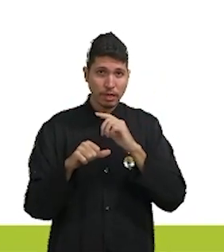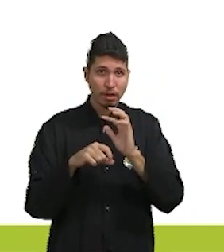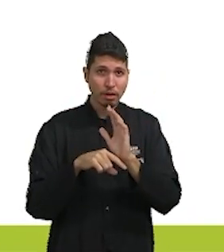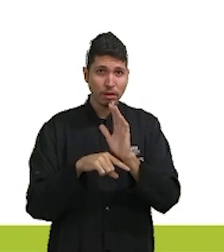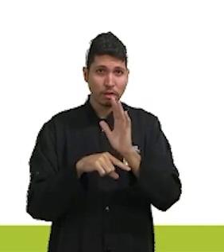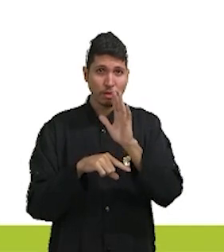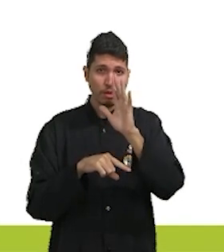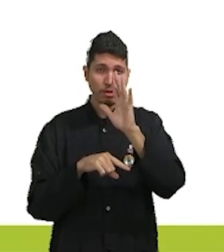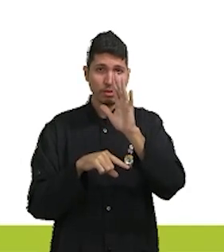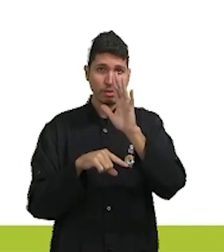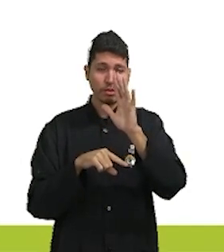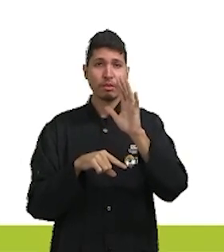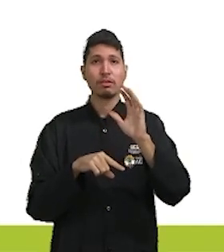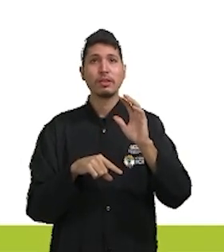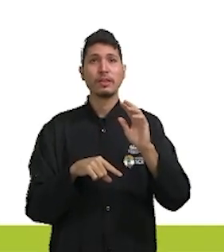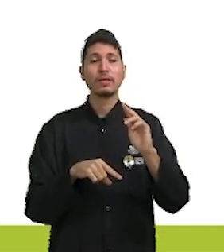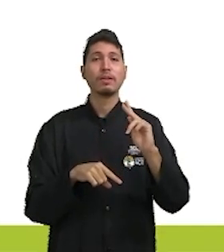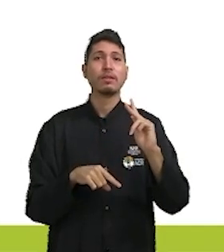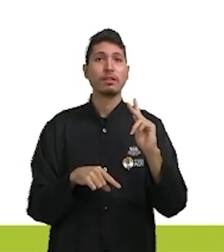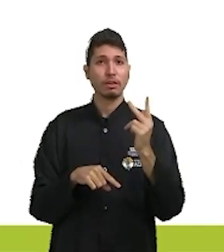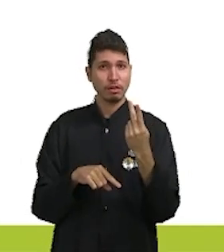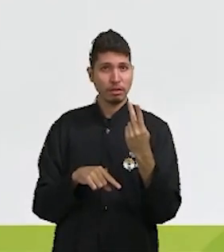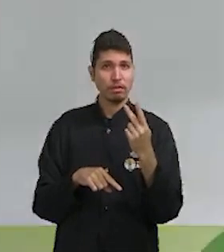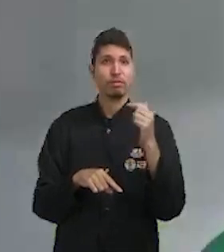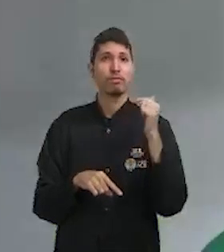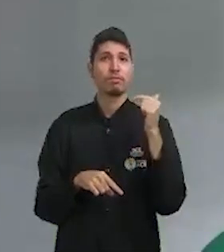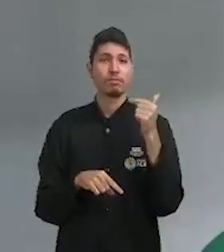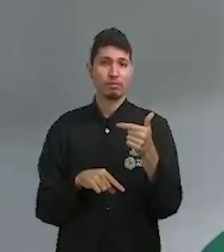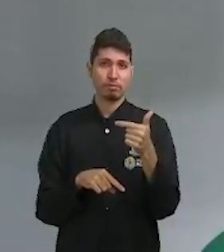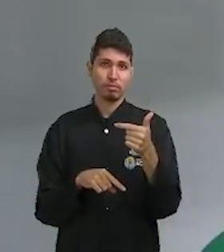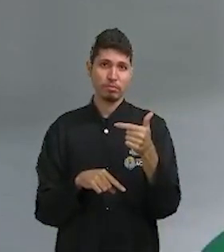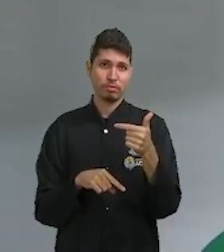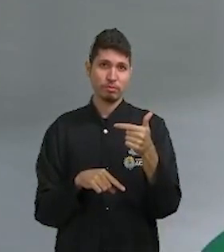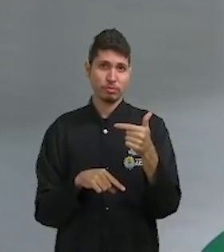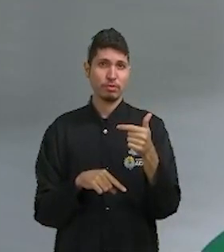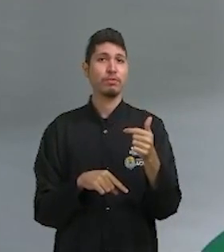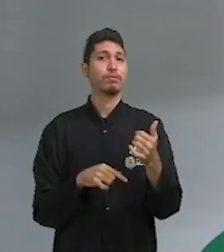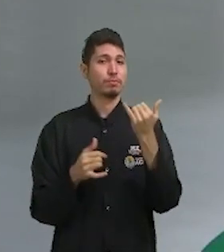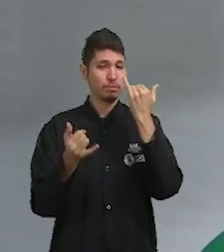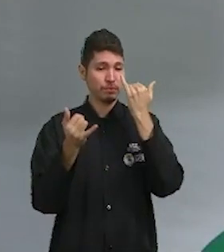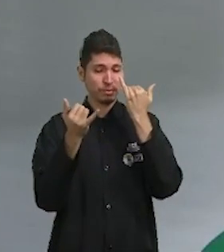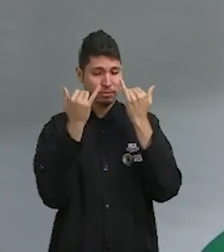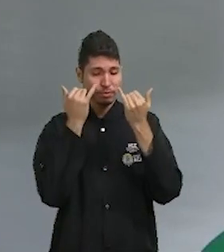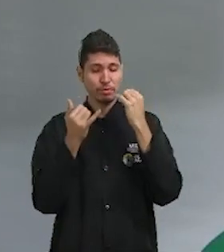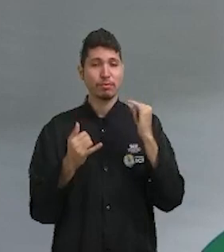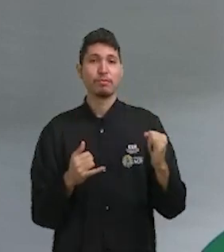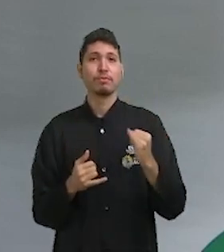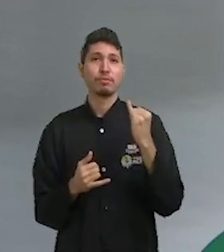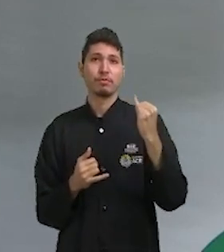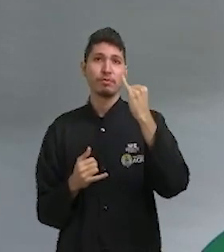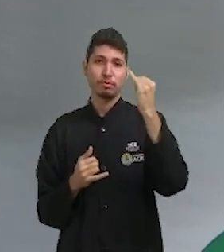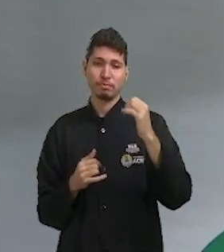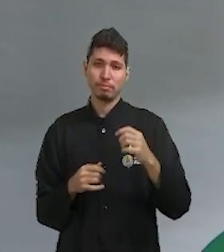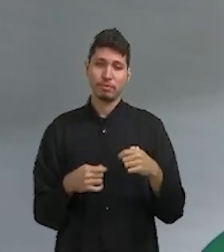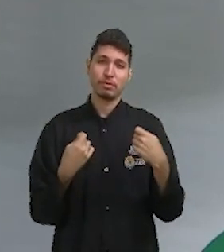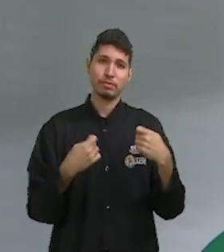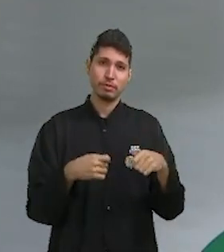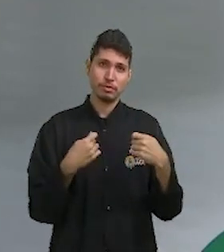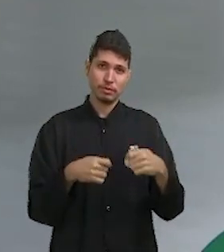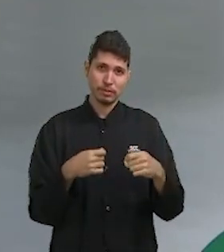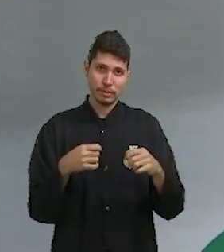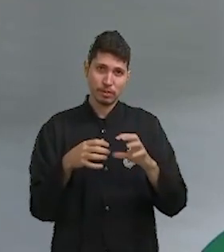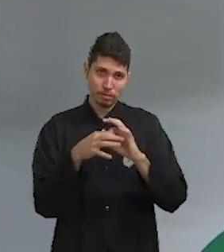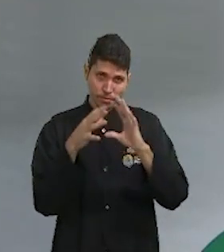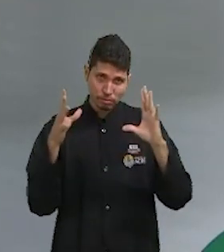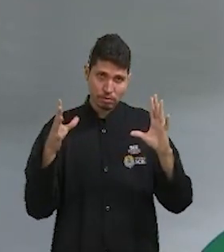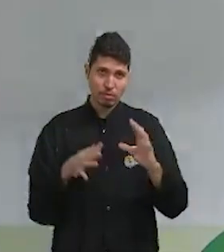que é o gás hidrogênio? É o H2. Uma informação importante. Tem que liberar H2.